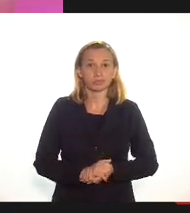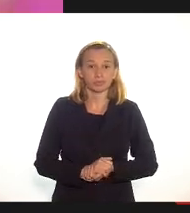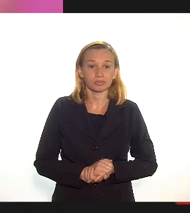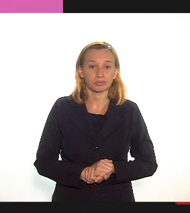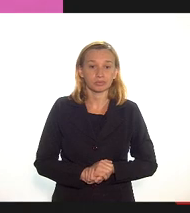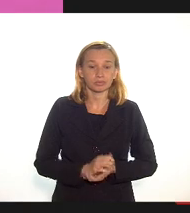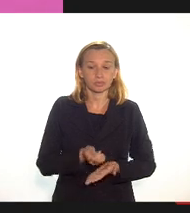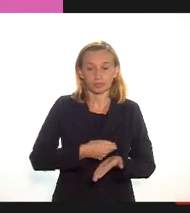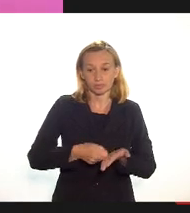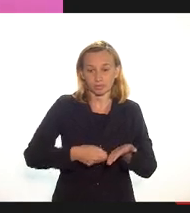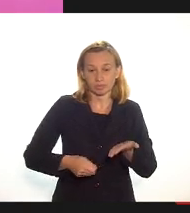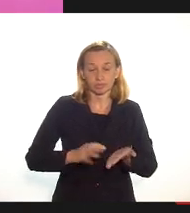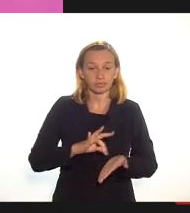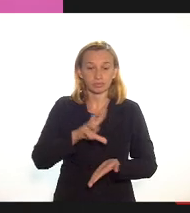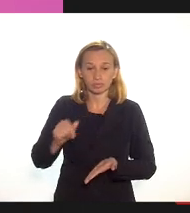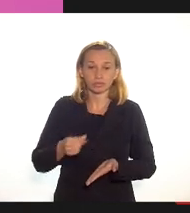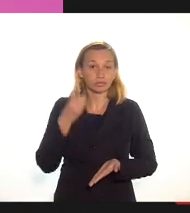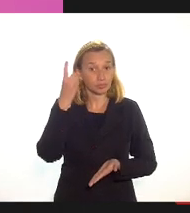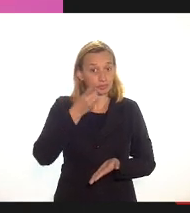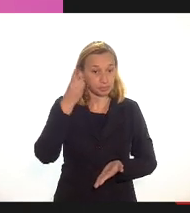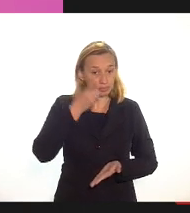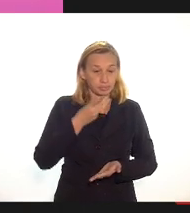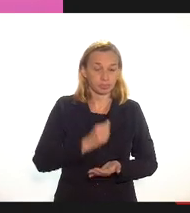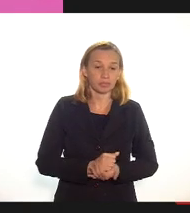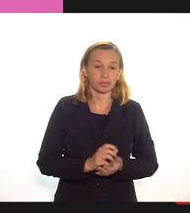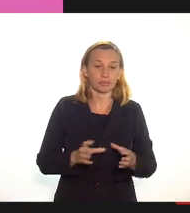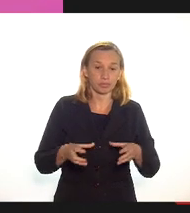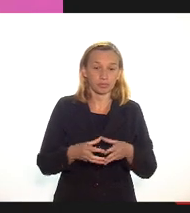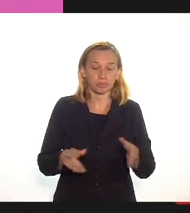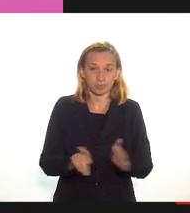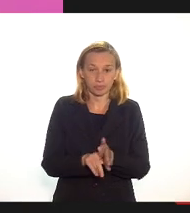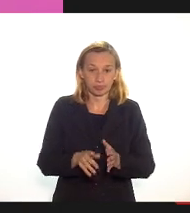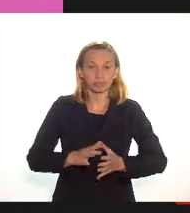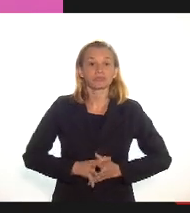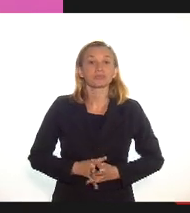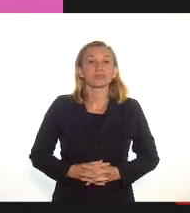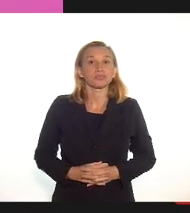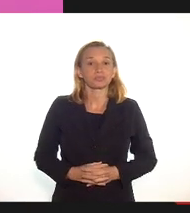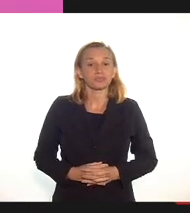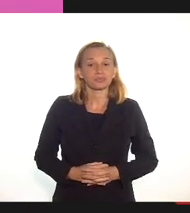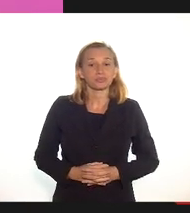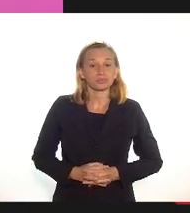com a assinatura de todos os deputados que compõem a comissão.